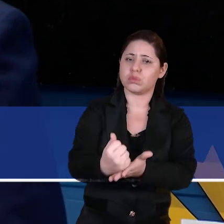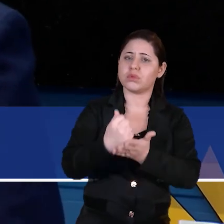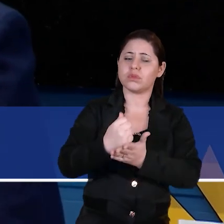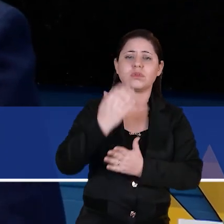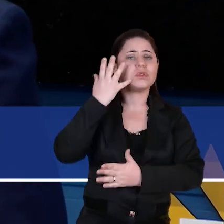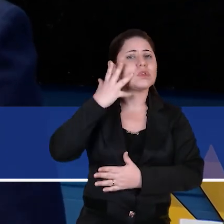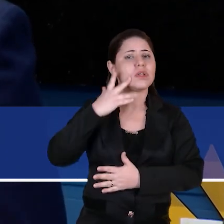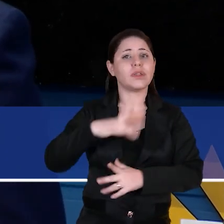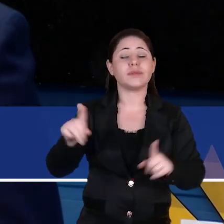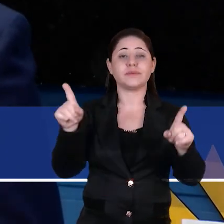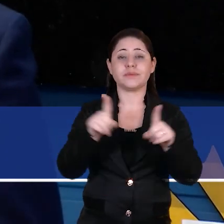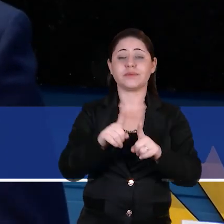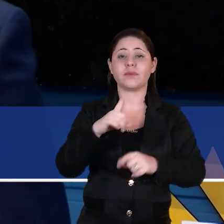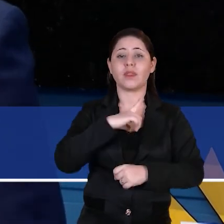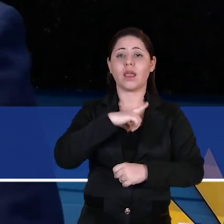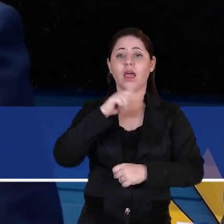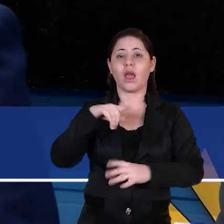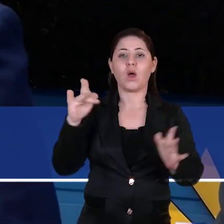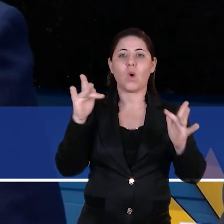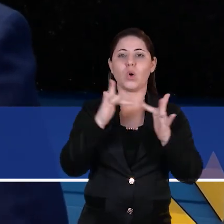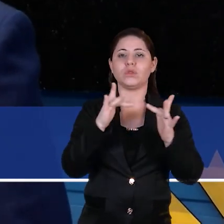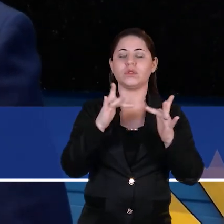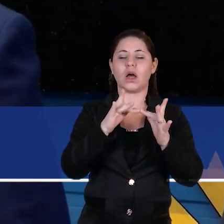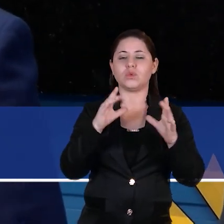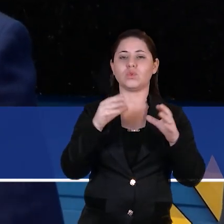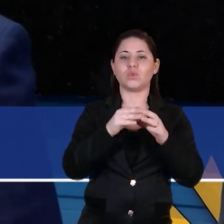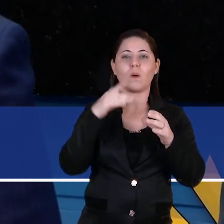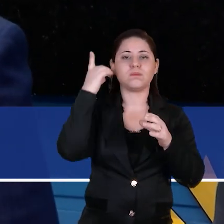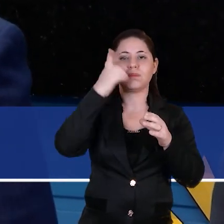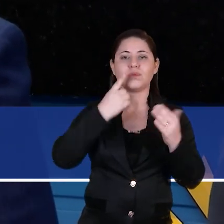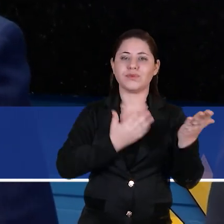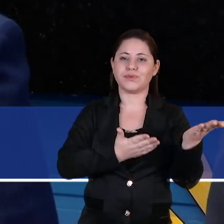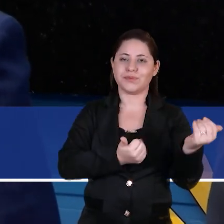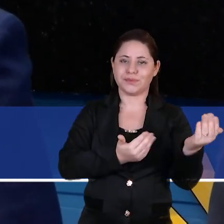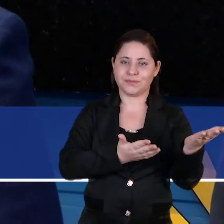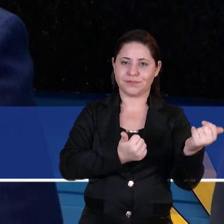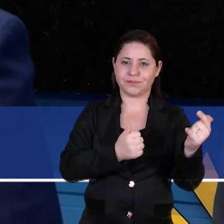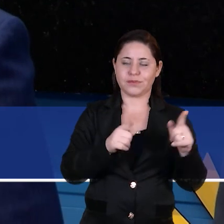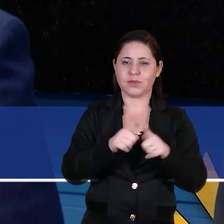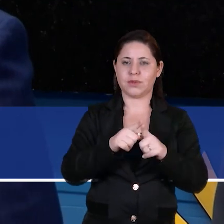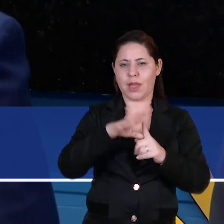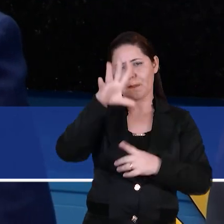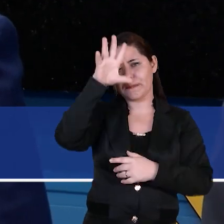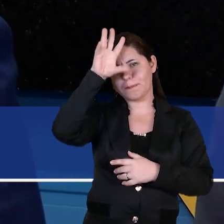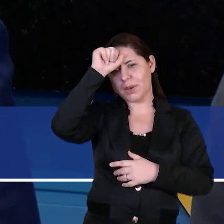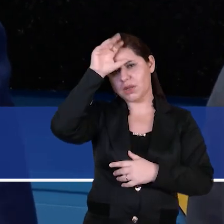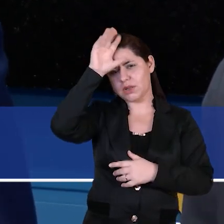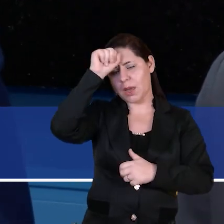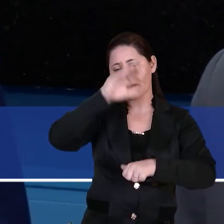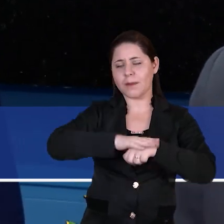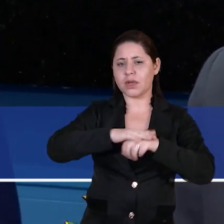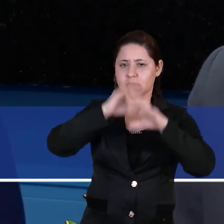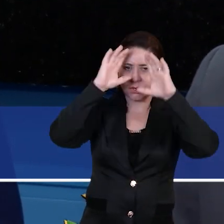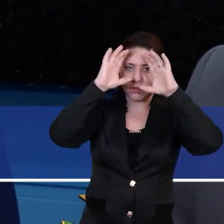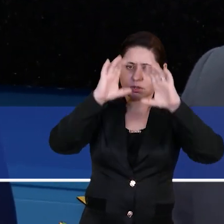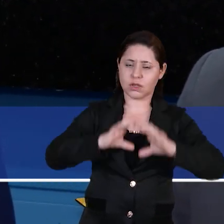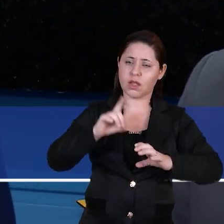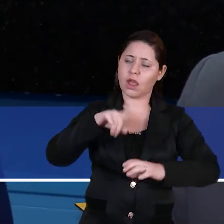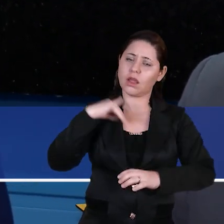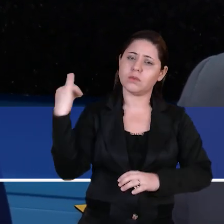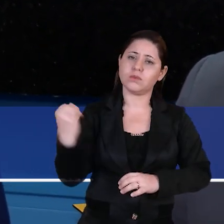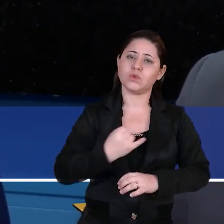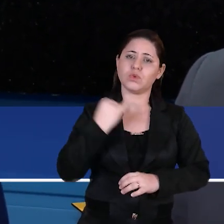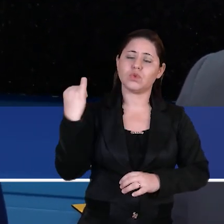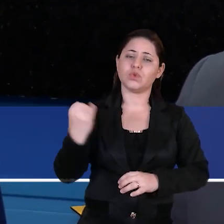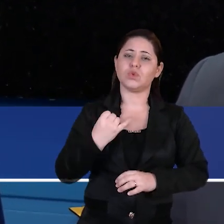para essa casa, para também ter contato com o Parlamento Jovem, para que eles aprendam mais sobre